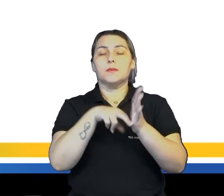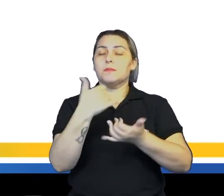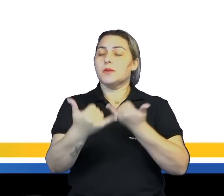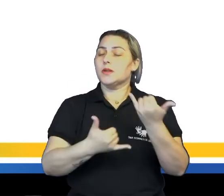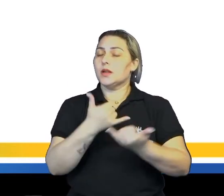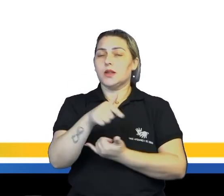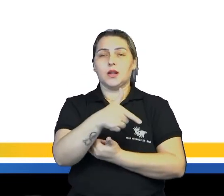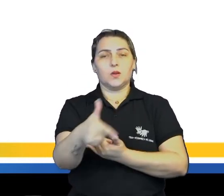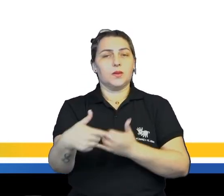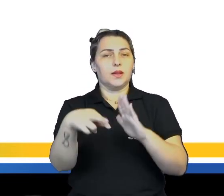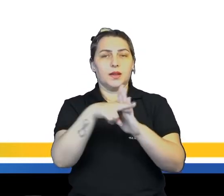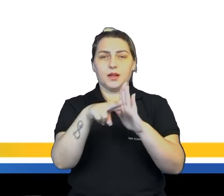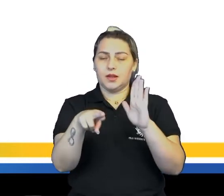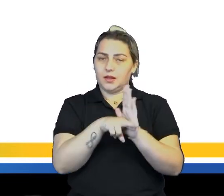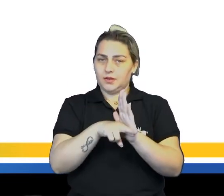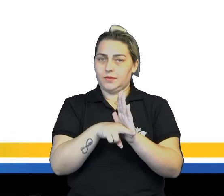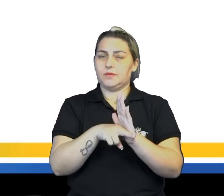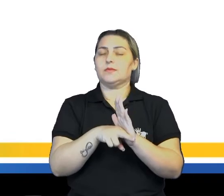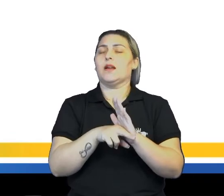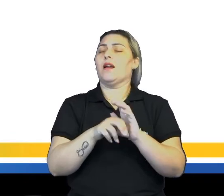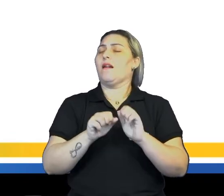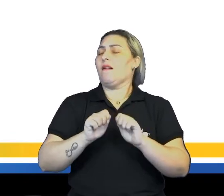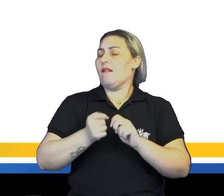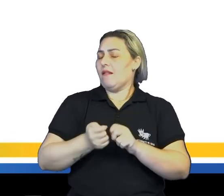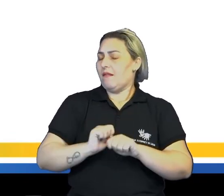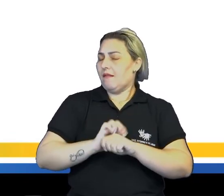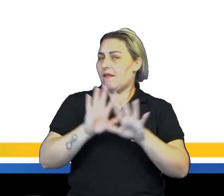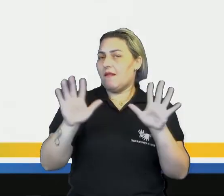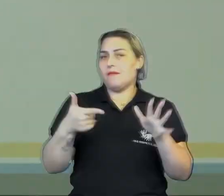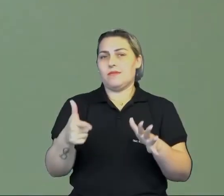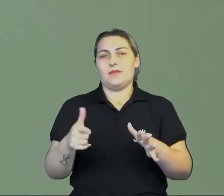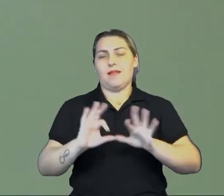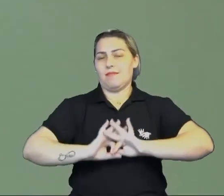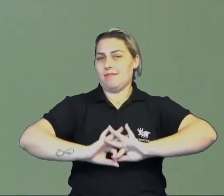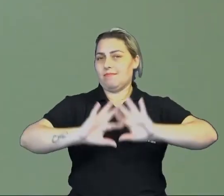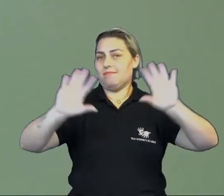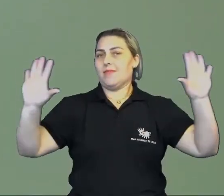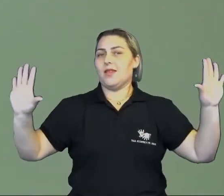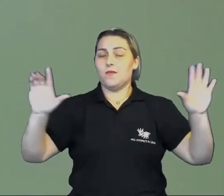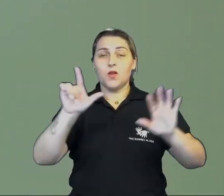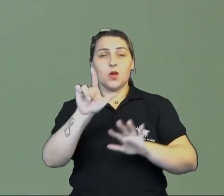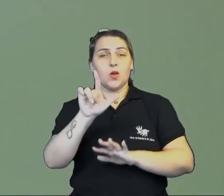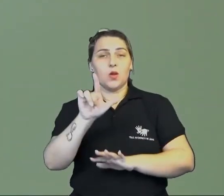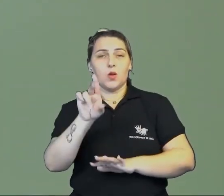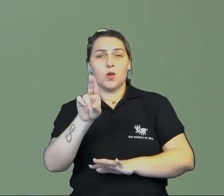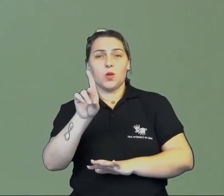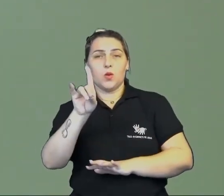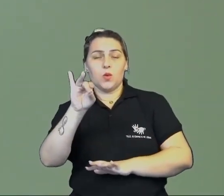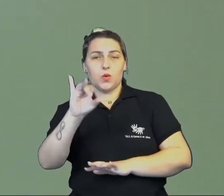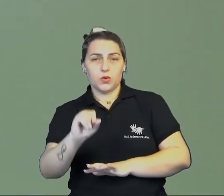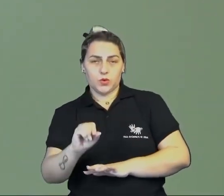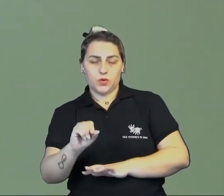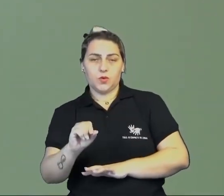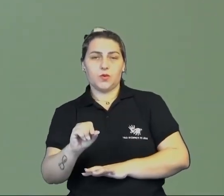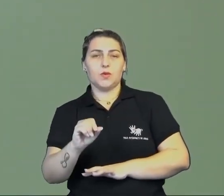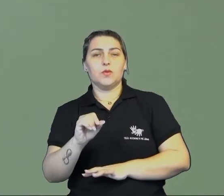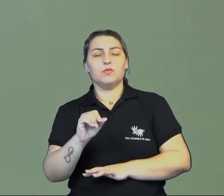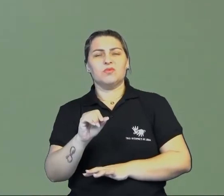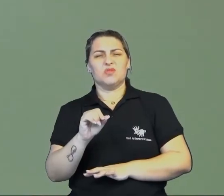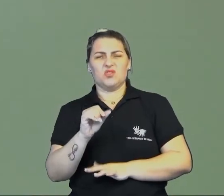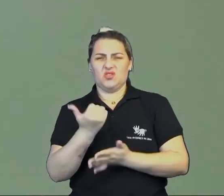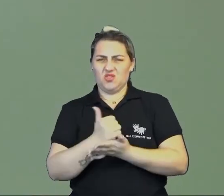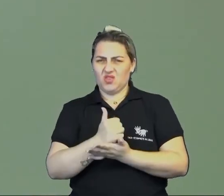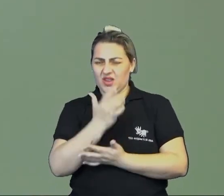brincadeira não. A gente viu, brincadeira tem regra? Claro que não. Brincadeira é algo mais lúdico, como a gente já mencionou. Jogo é fácil, brincadeira é